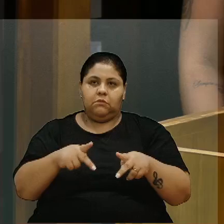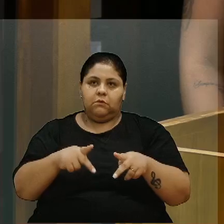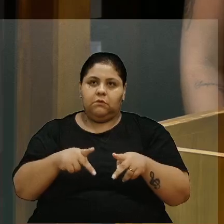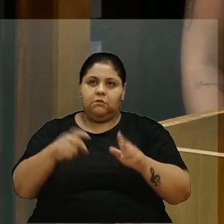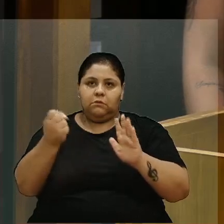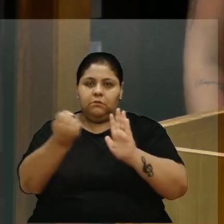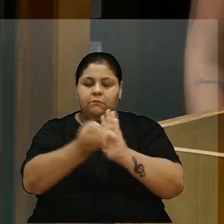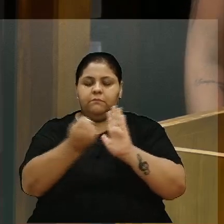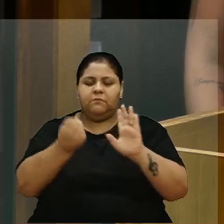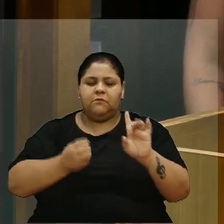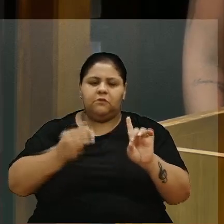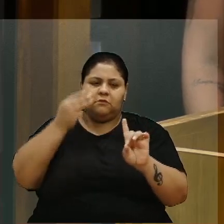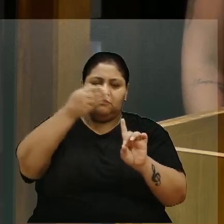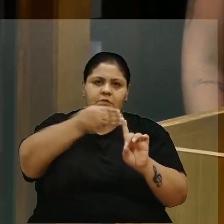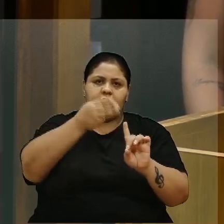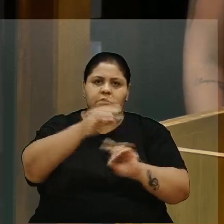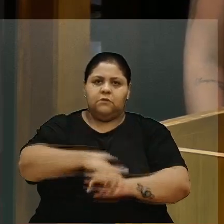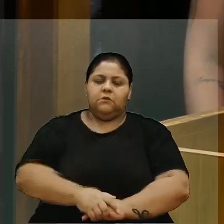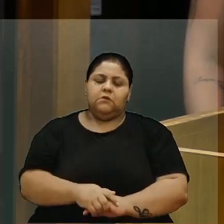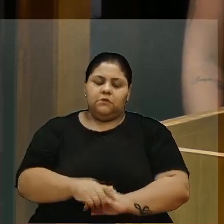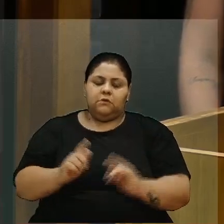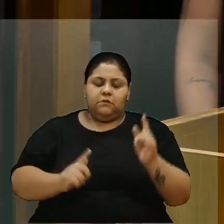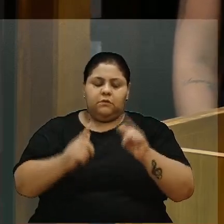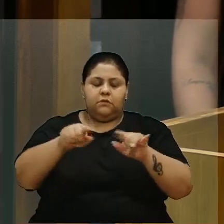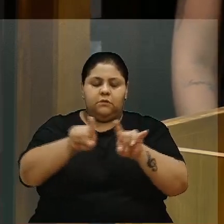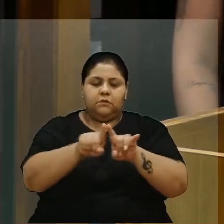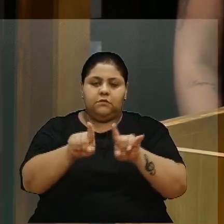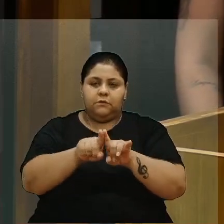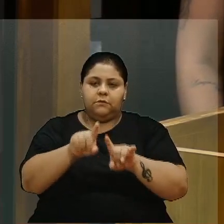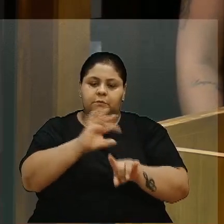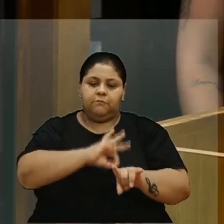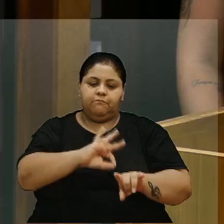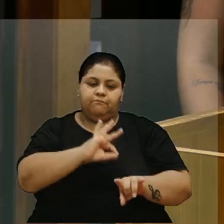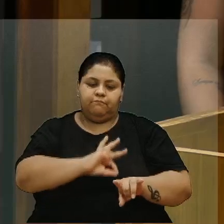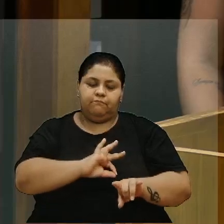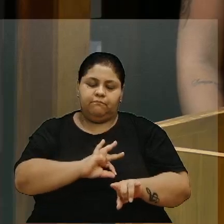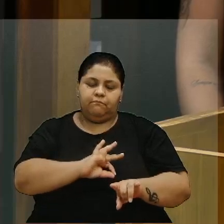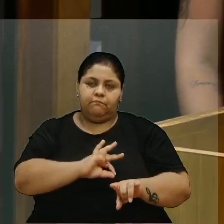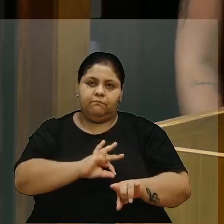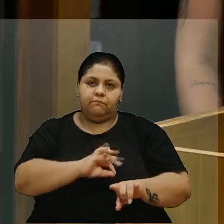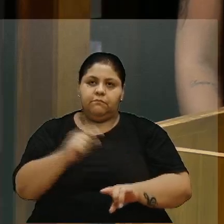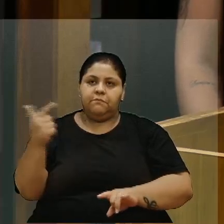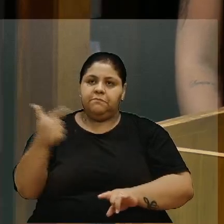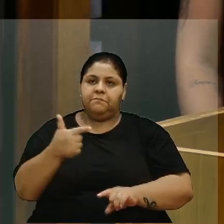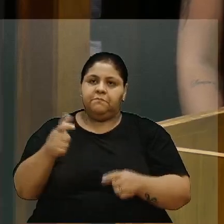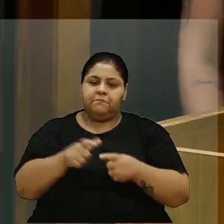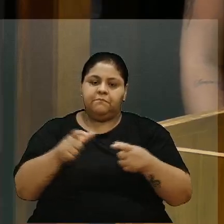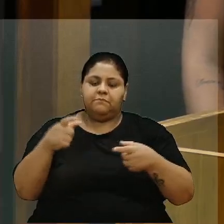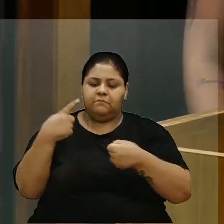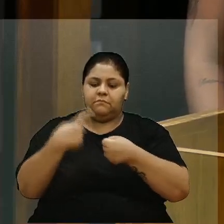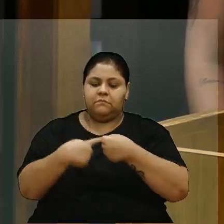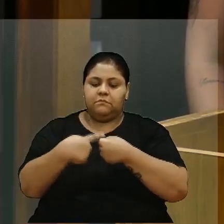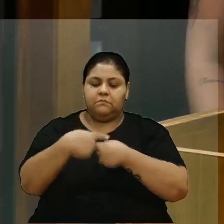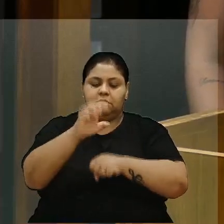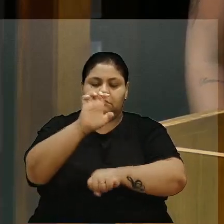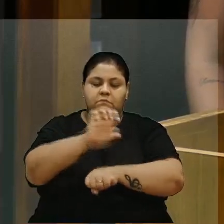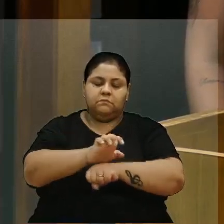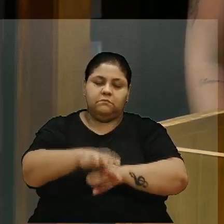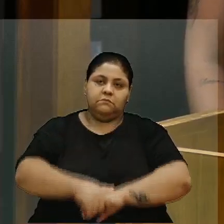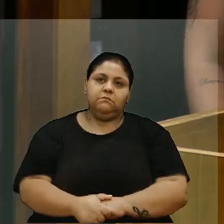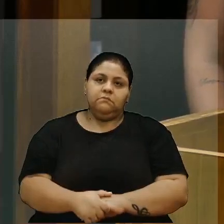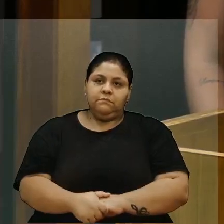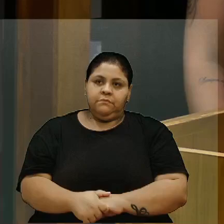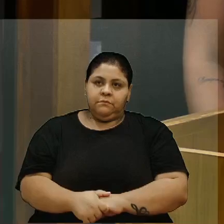meta significativa. O Carnaval também gera lucros, sendo a segunda maior cidade do estado.